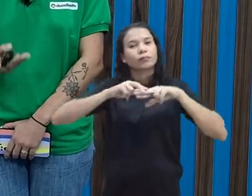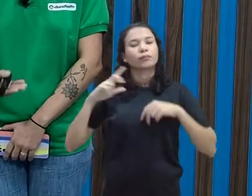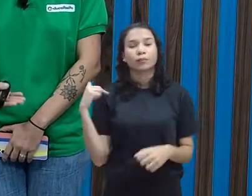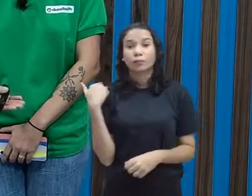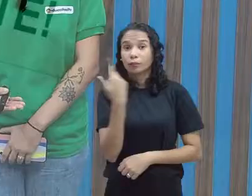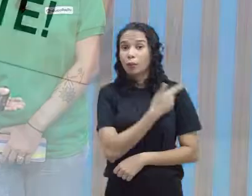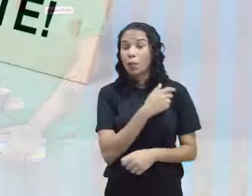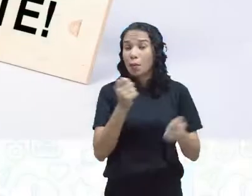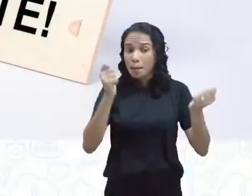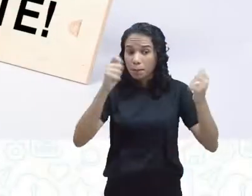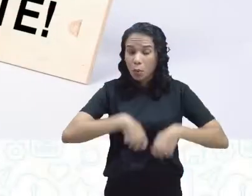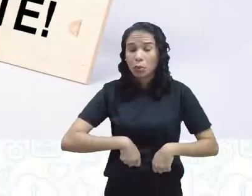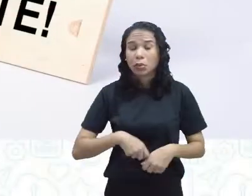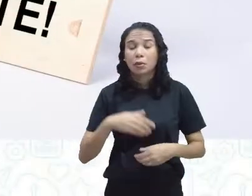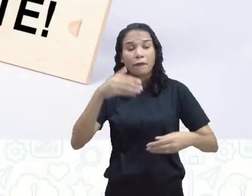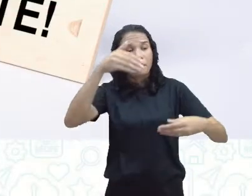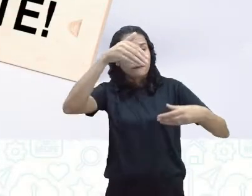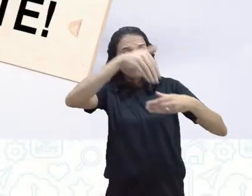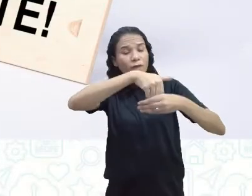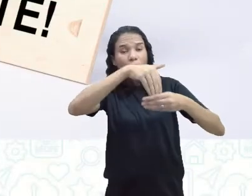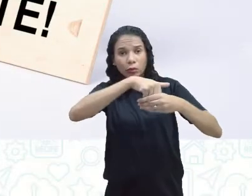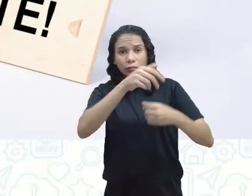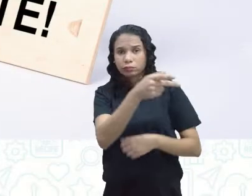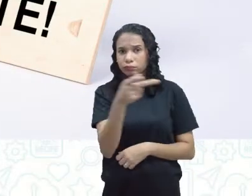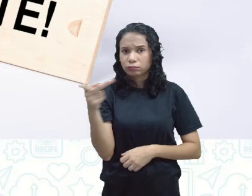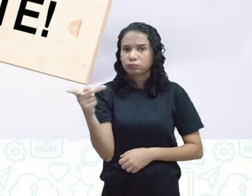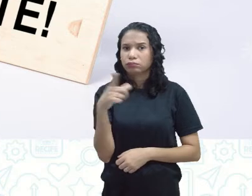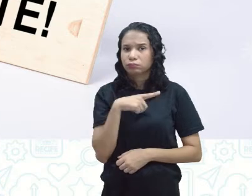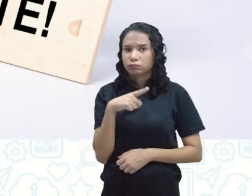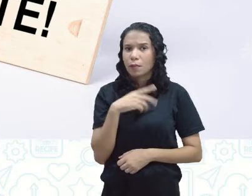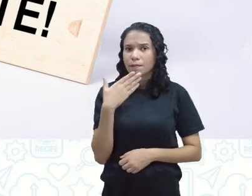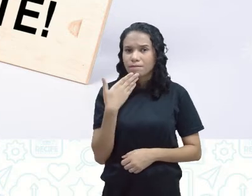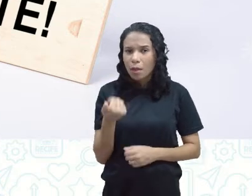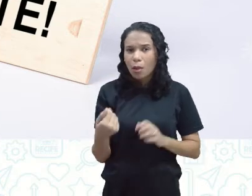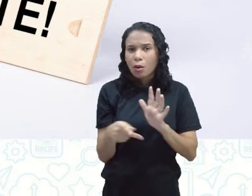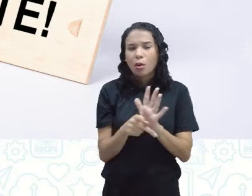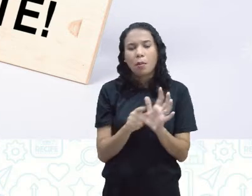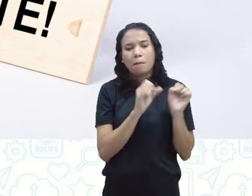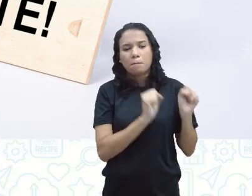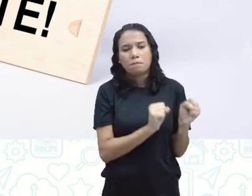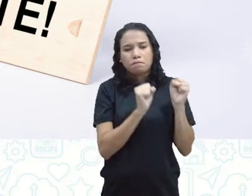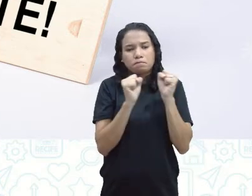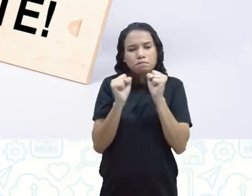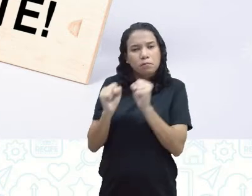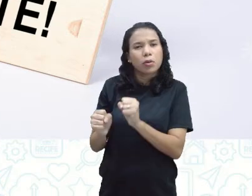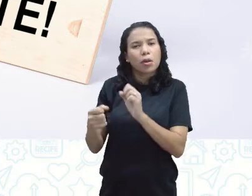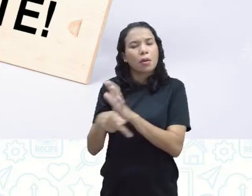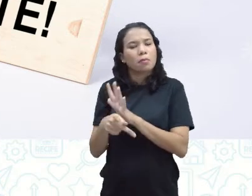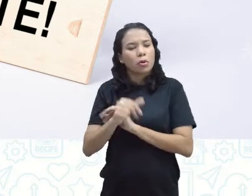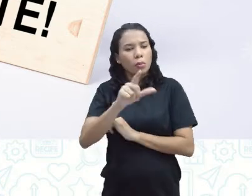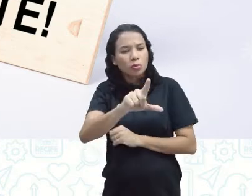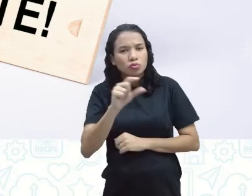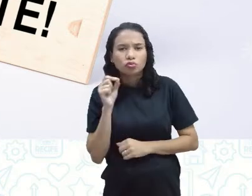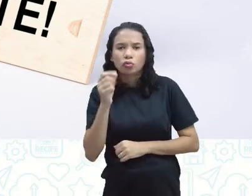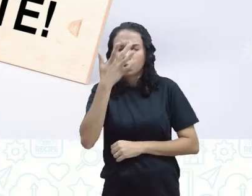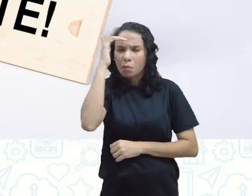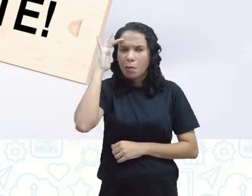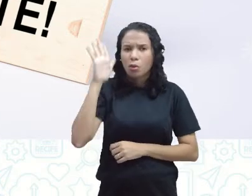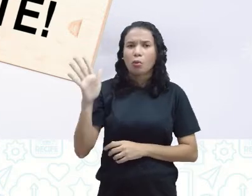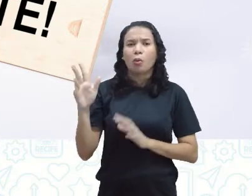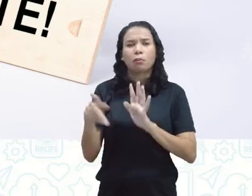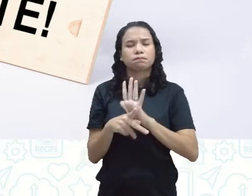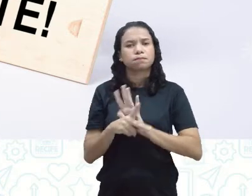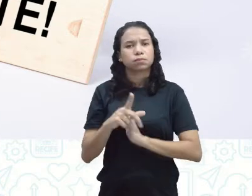pode, diante do voto, né, vocês daqui a pouco vão ter esse poder aí, né, de eleger um candidato,